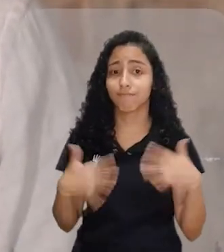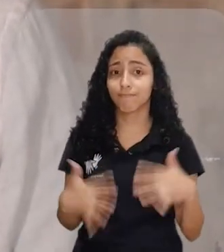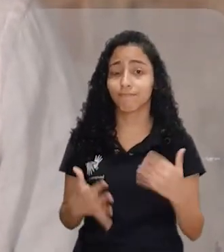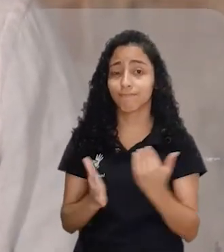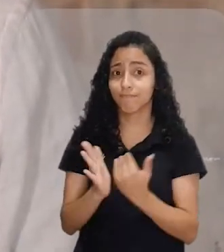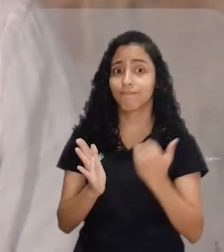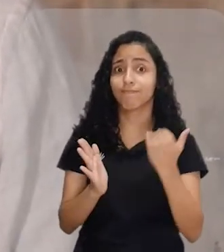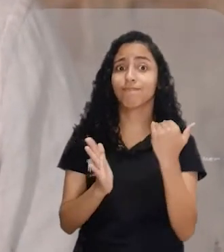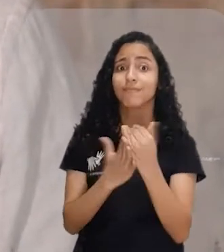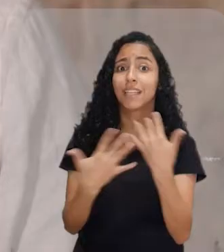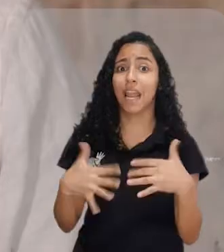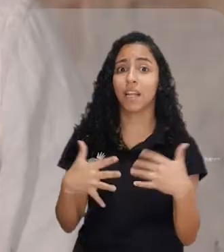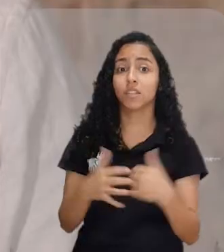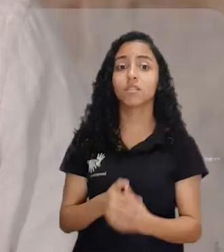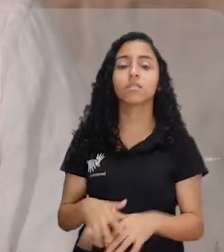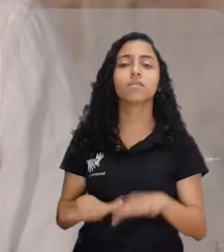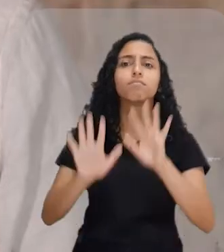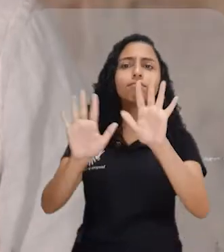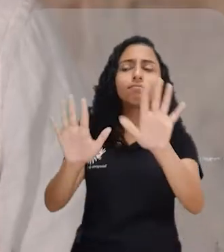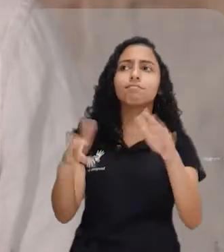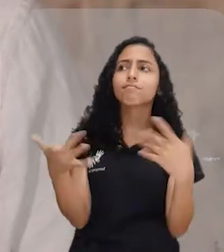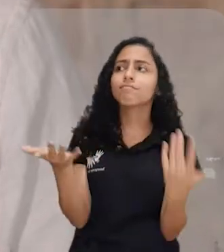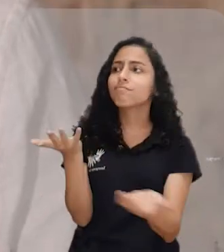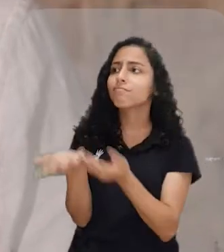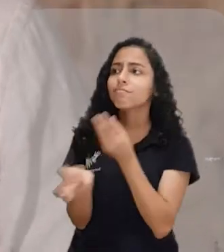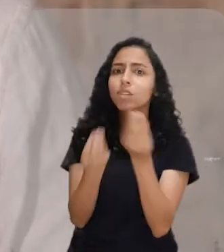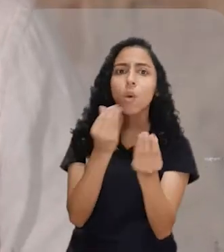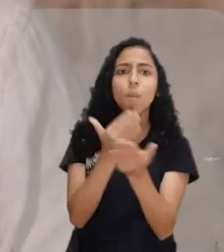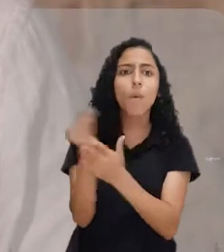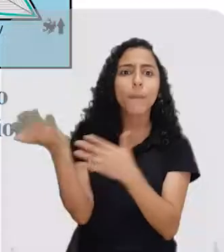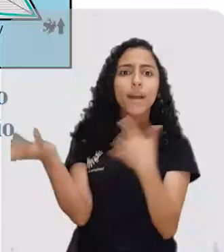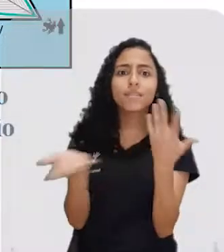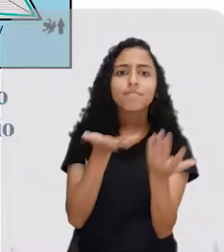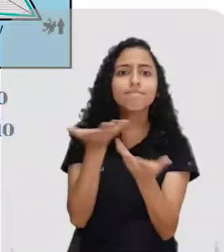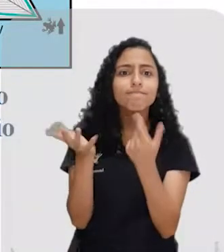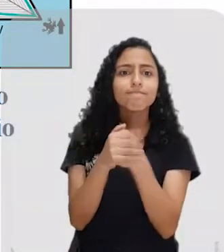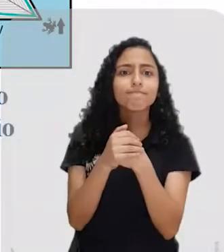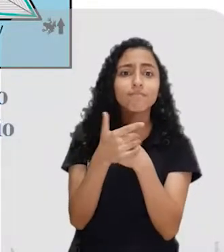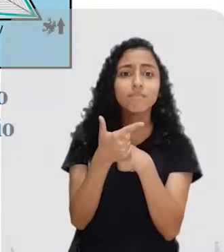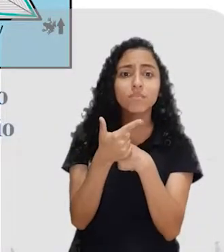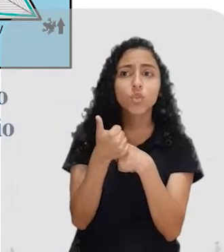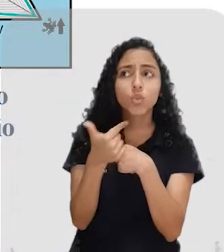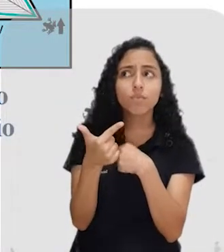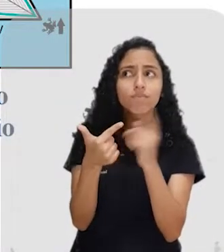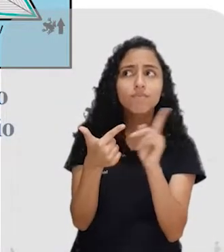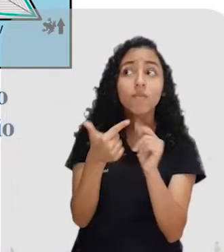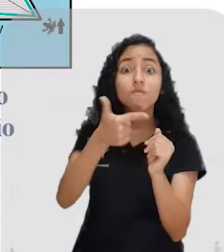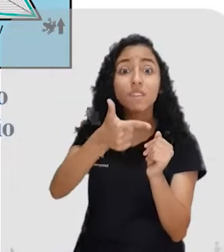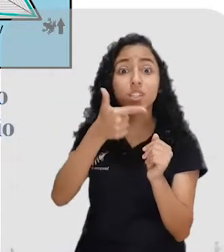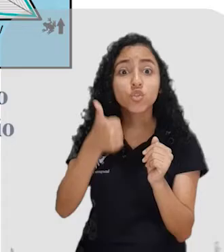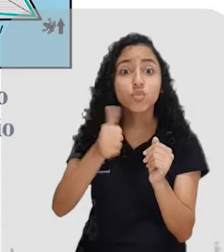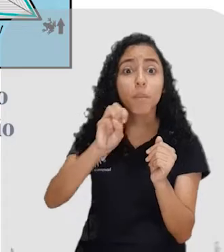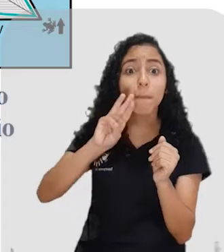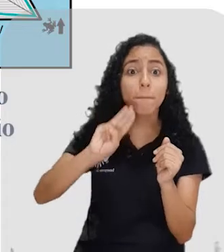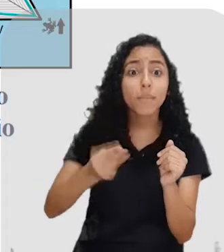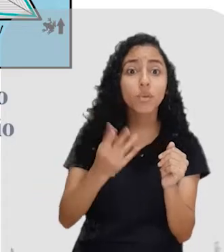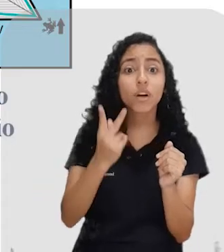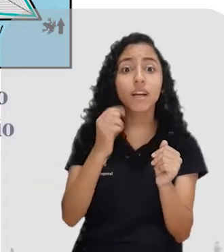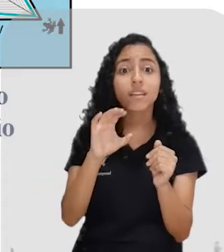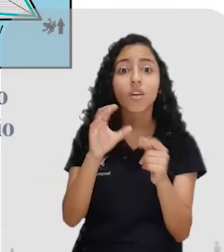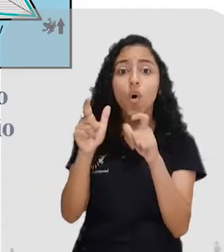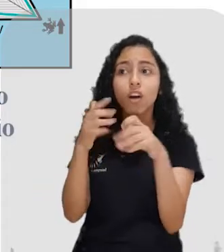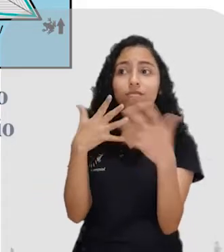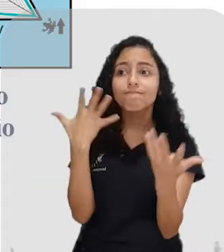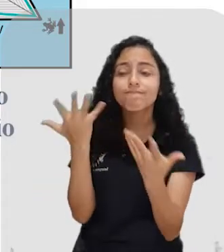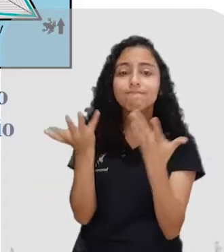uma outra dúvida que fica é por onde eu começo? Aonde eu vou colocar esses 12 milhões, ou melhor, esses 21 milhões de